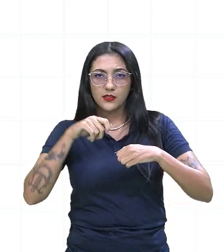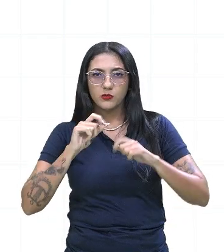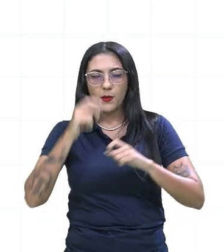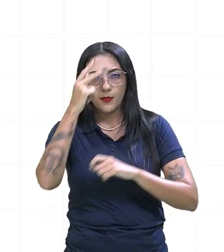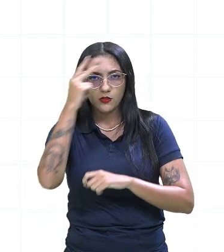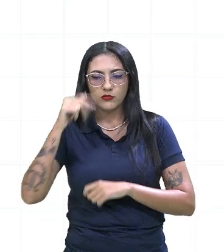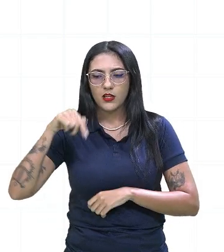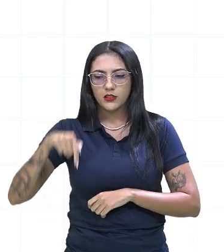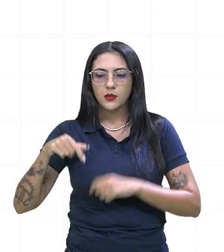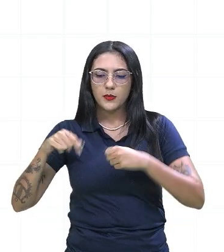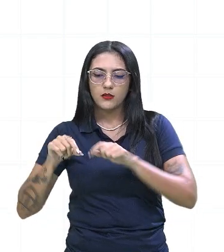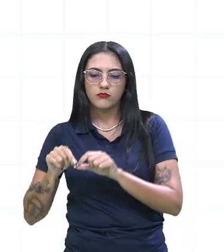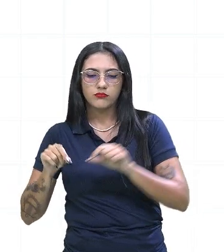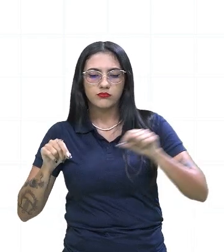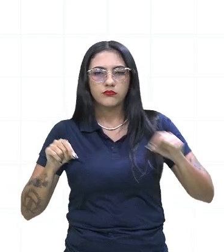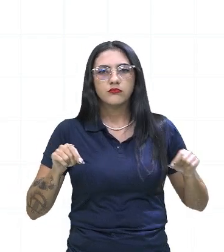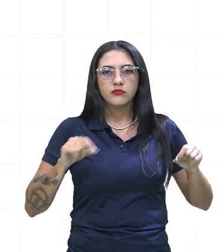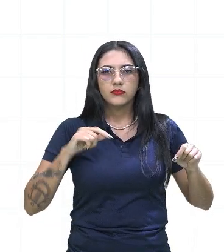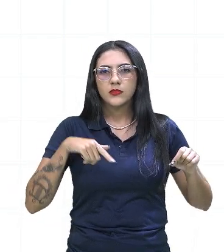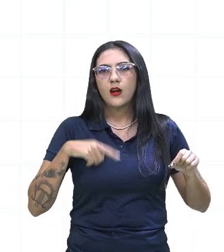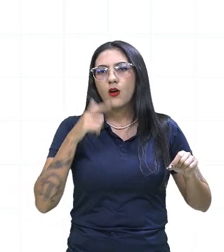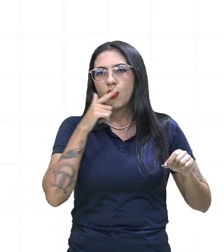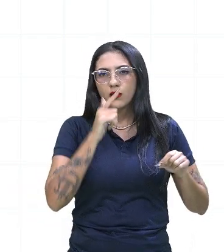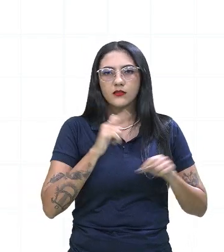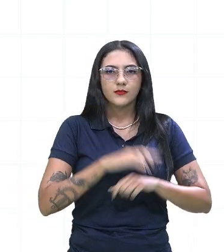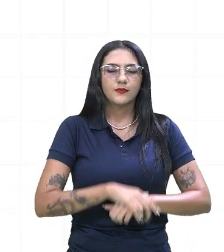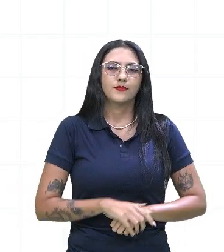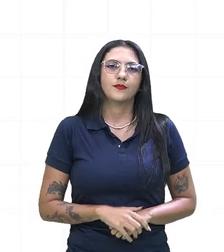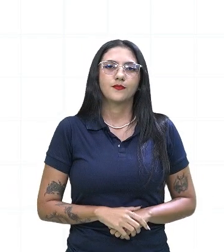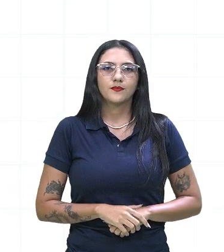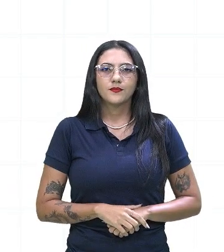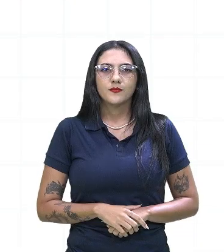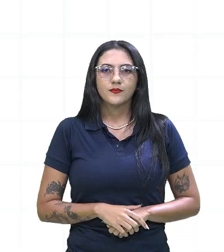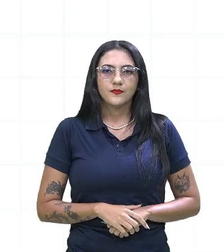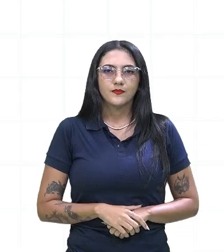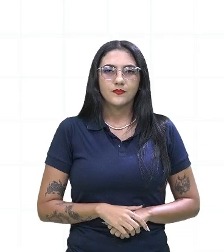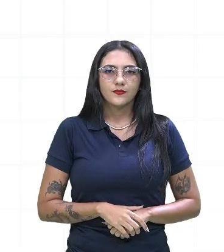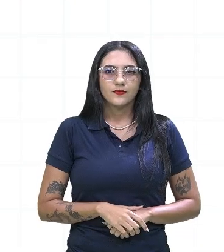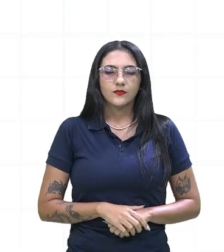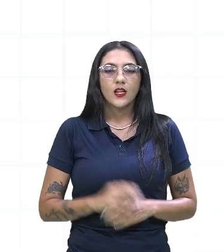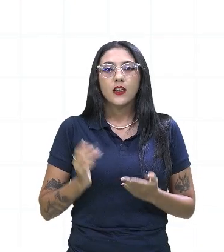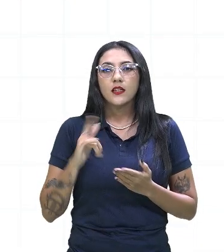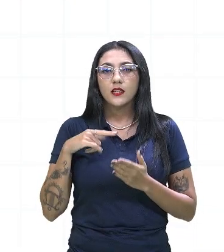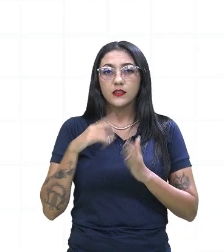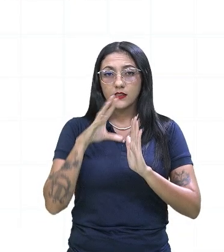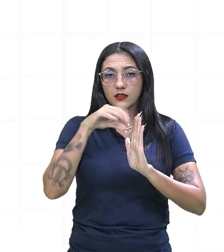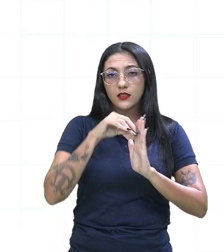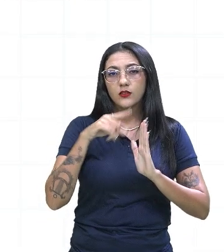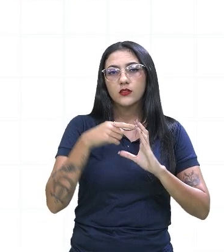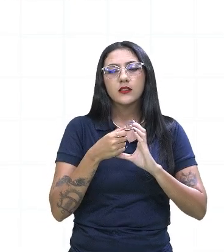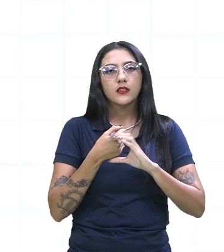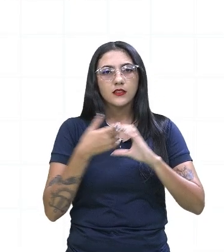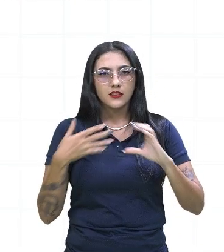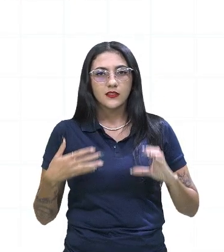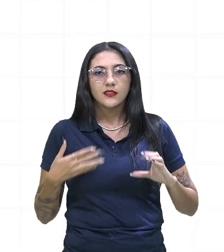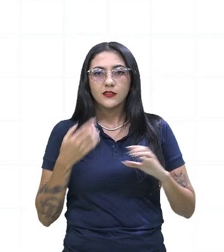adversário para atingir uma meta. E aí, dentro dessa categoria, nós falamos sobre o